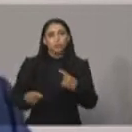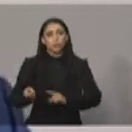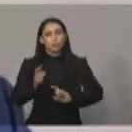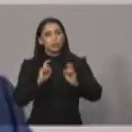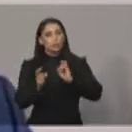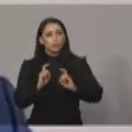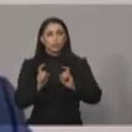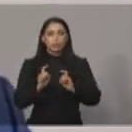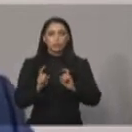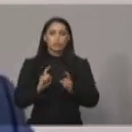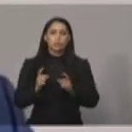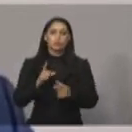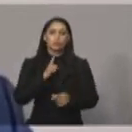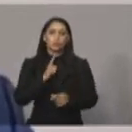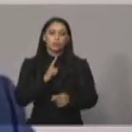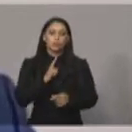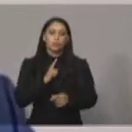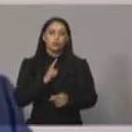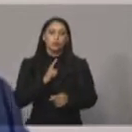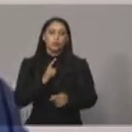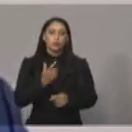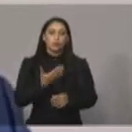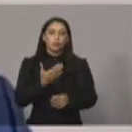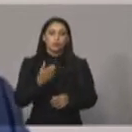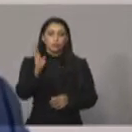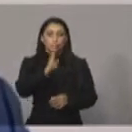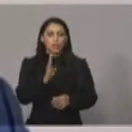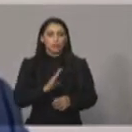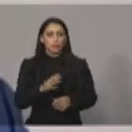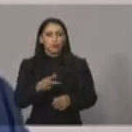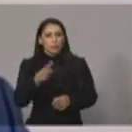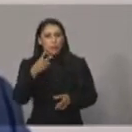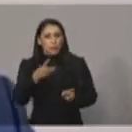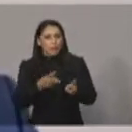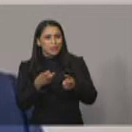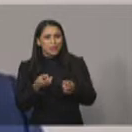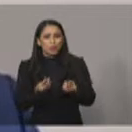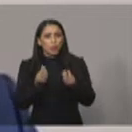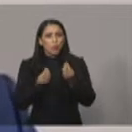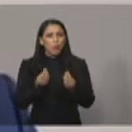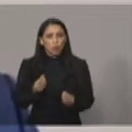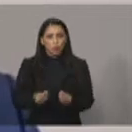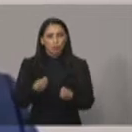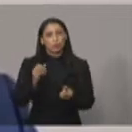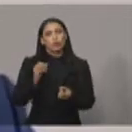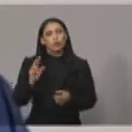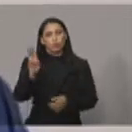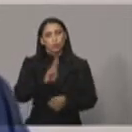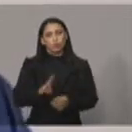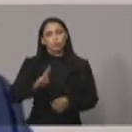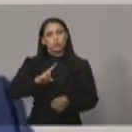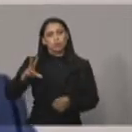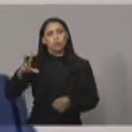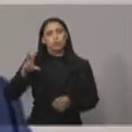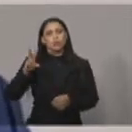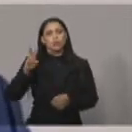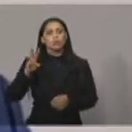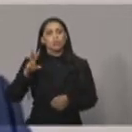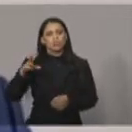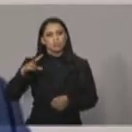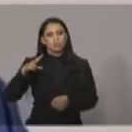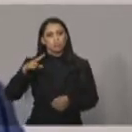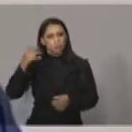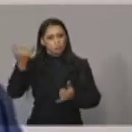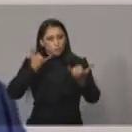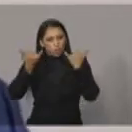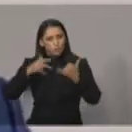em que se encontra o Estado brasileiro, quanto à forma como trata dados pessoais. No julgamento da DI 6387, este tribunal